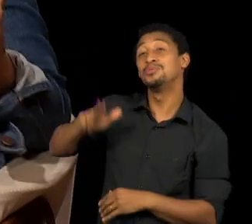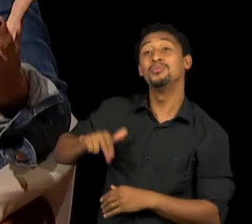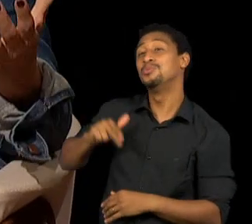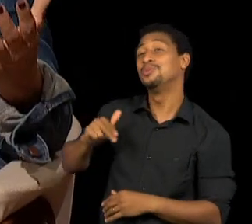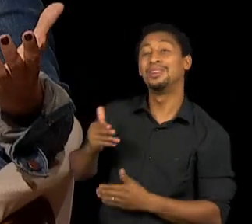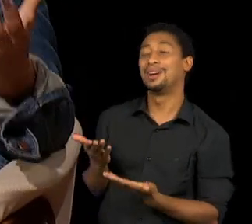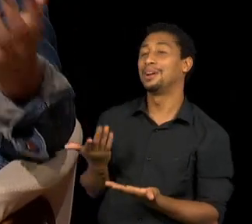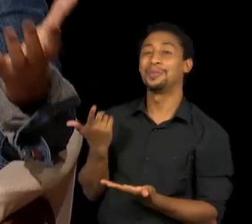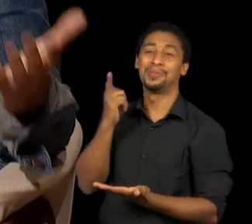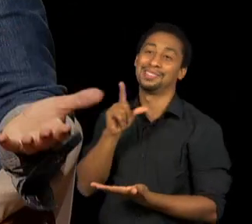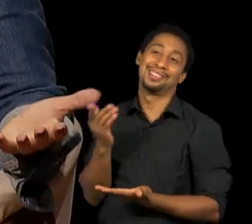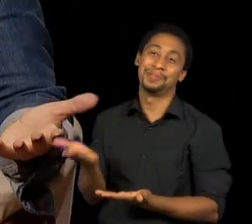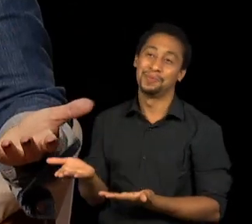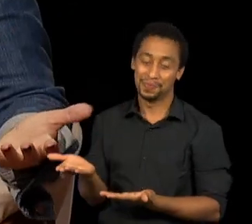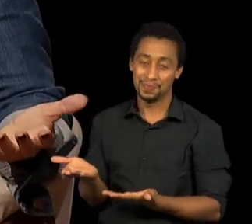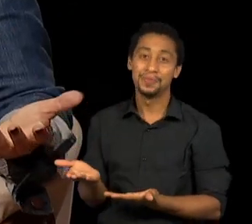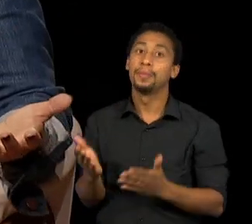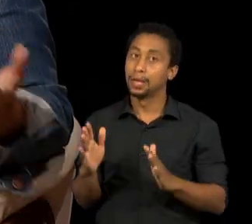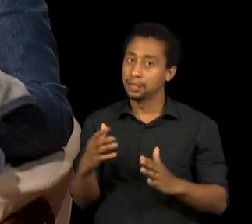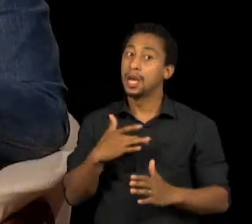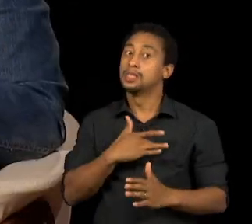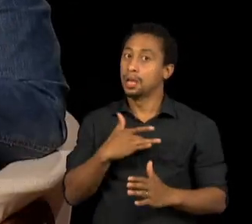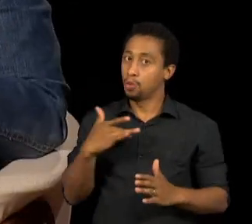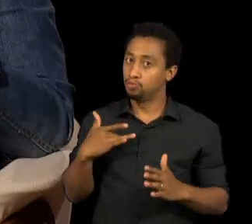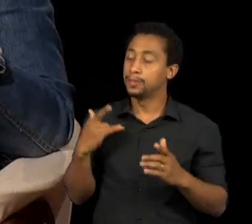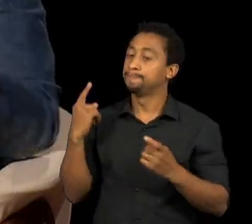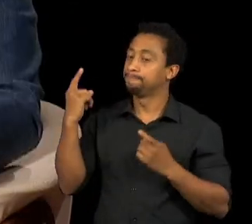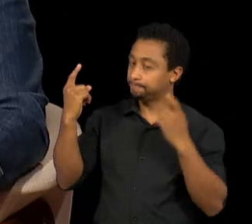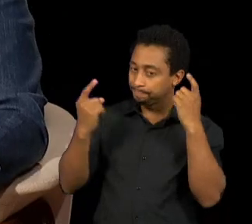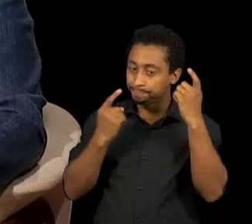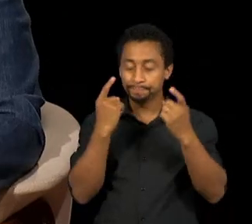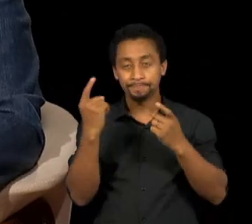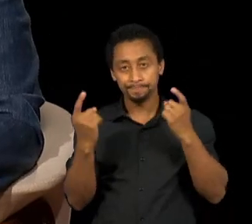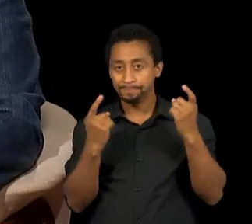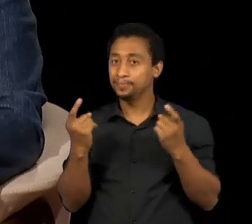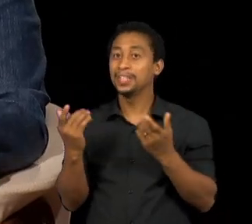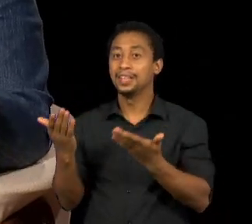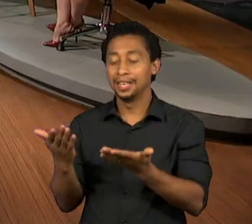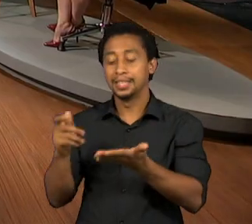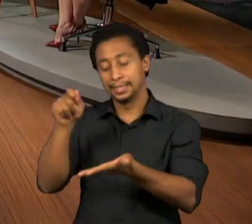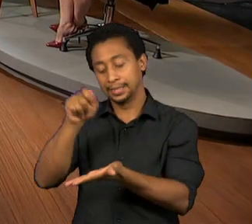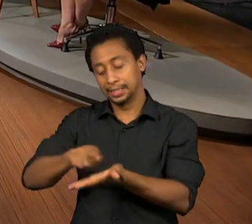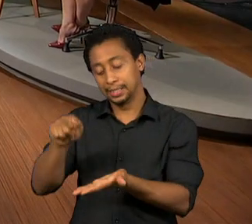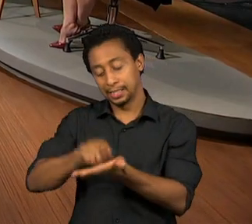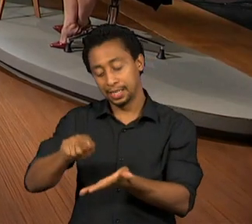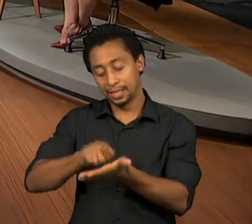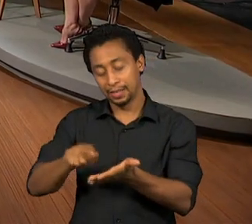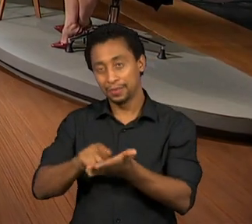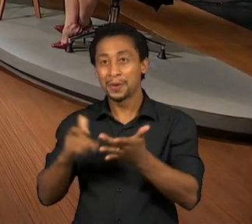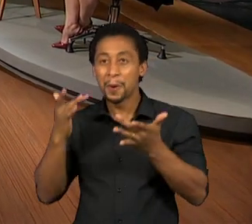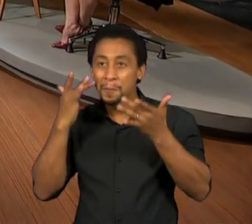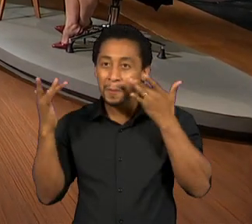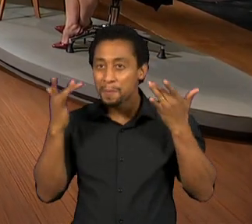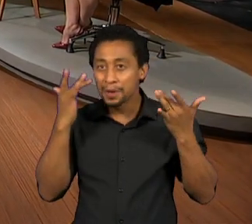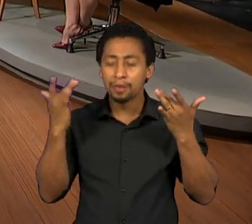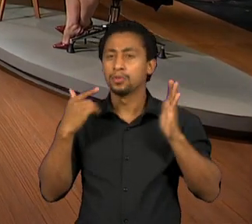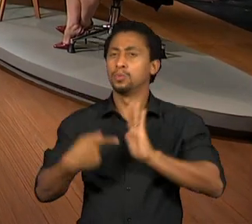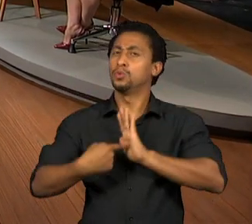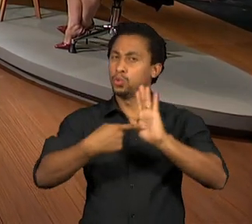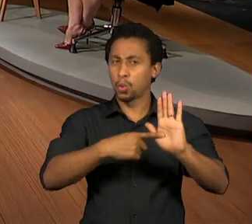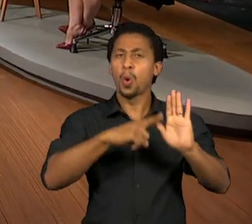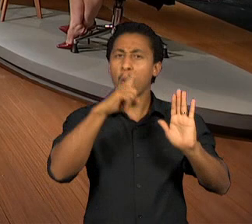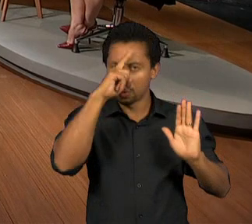muito preocupante, né? Então ele pôs na peça os hospitais, a falta de